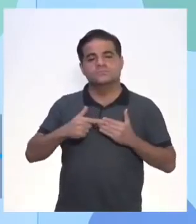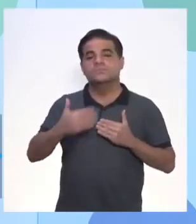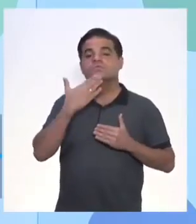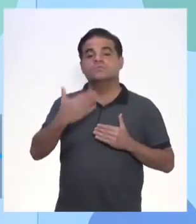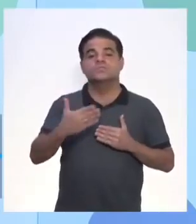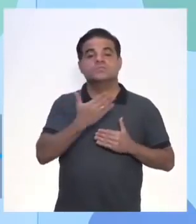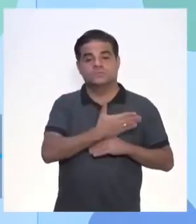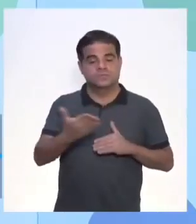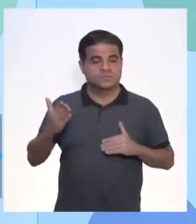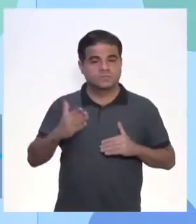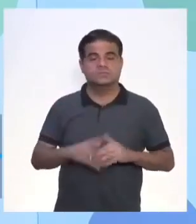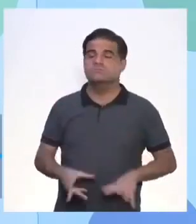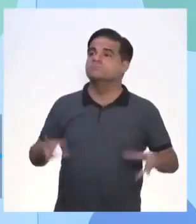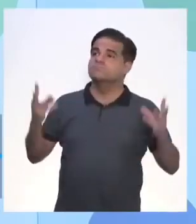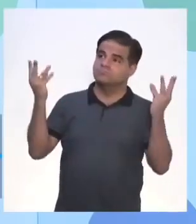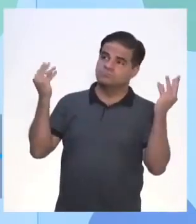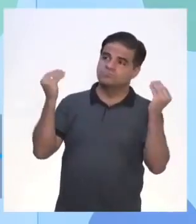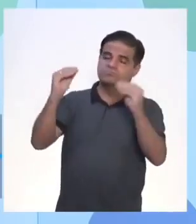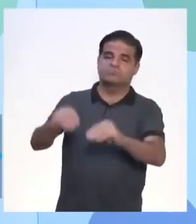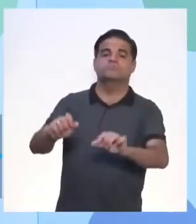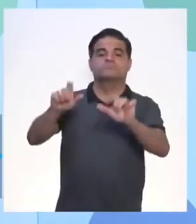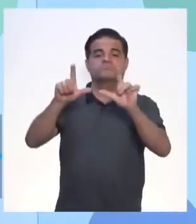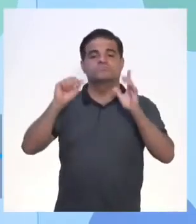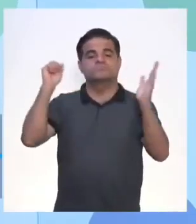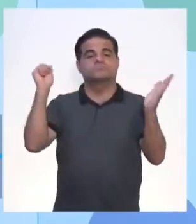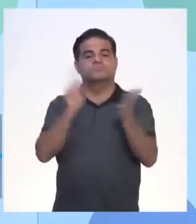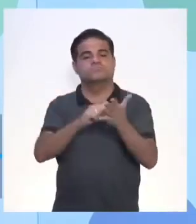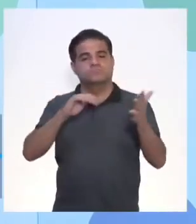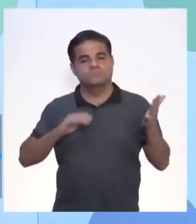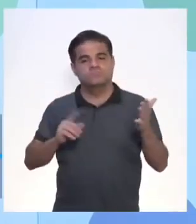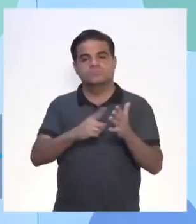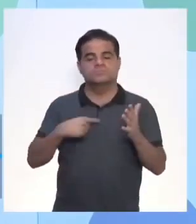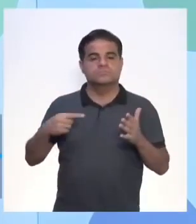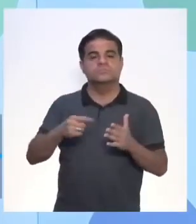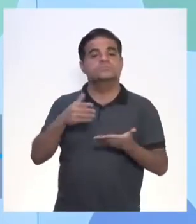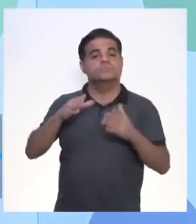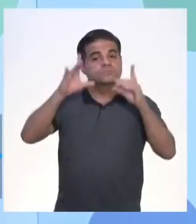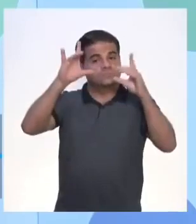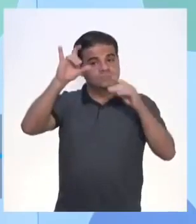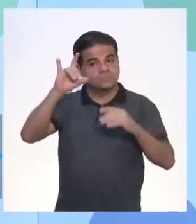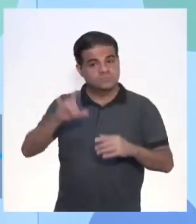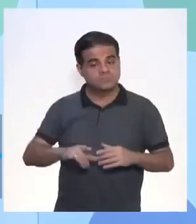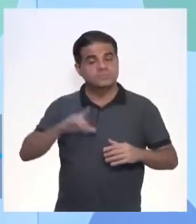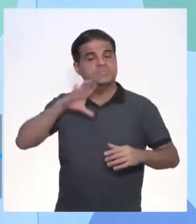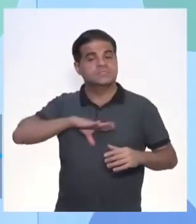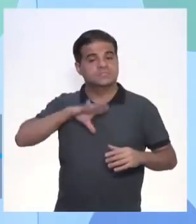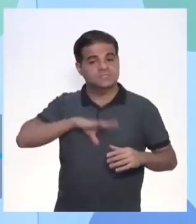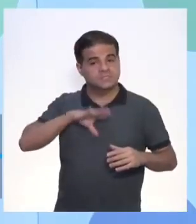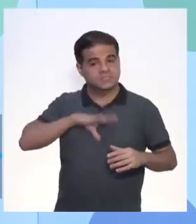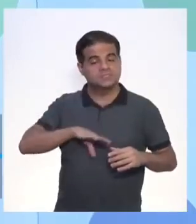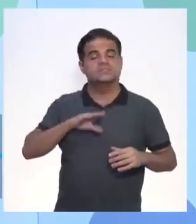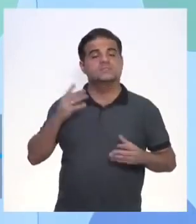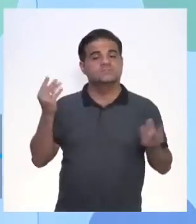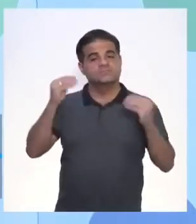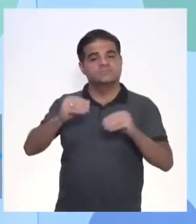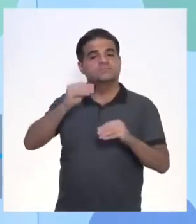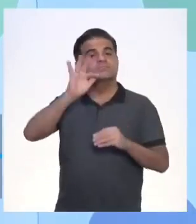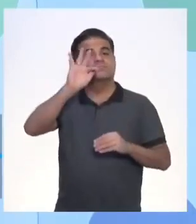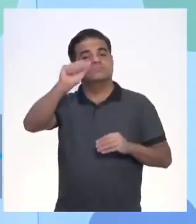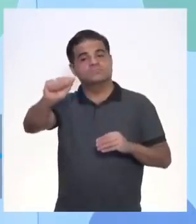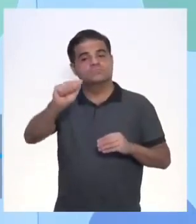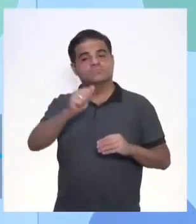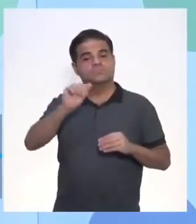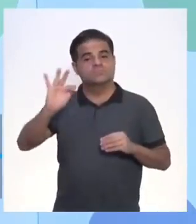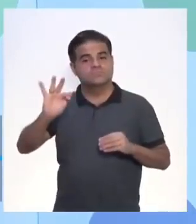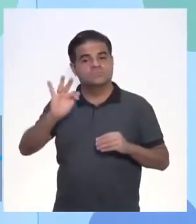pedir para vocês postarem as atividades que vocês fizerem na nossa página no Instagram, Língua Portuguesa _AF, Língua